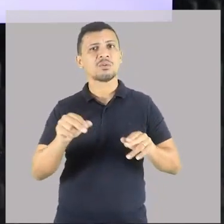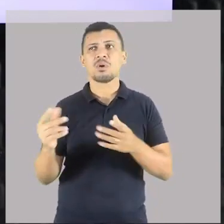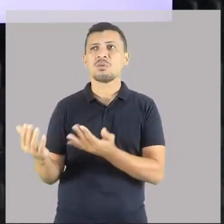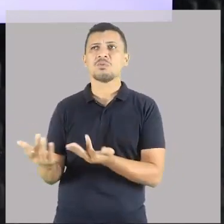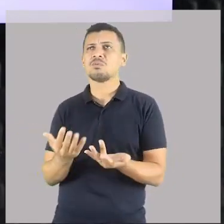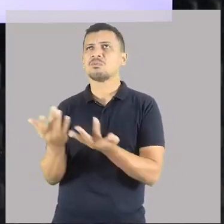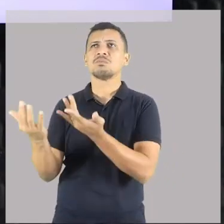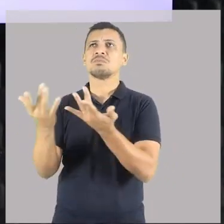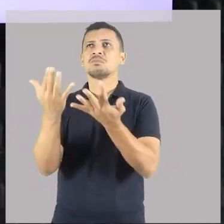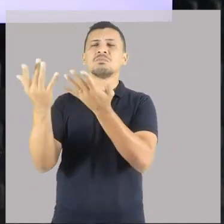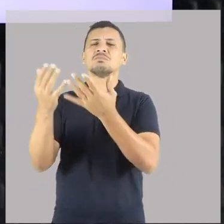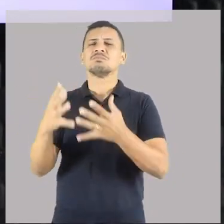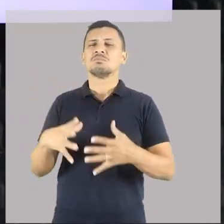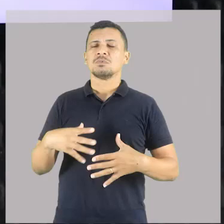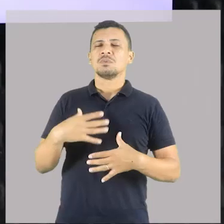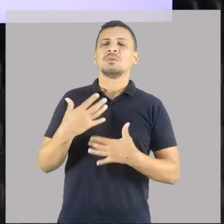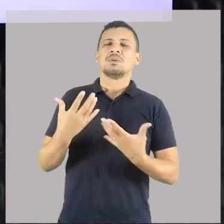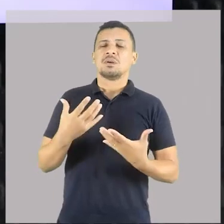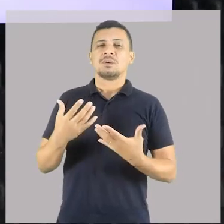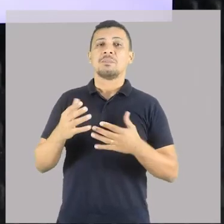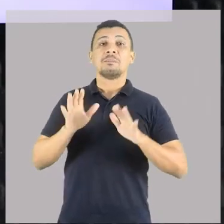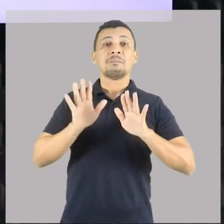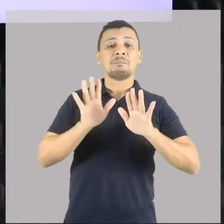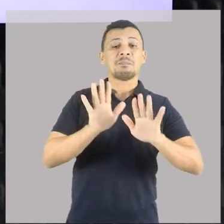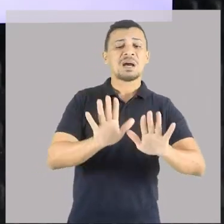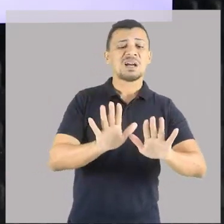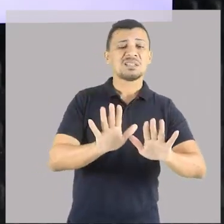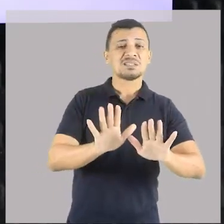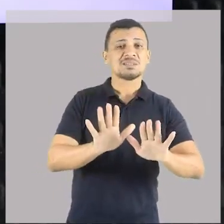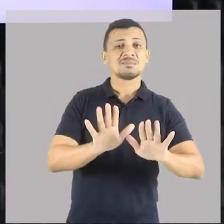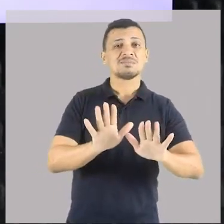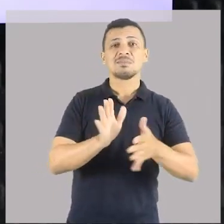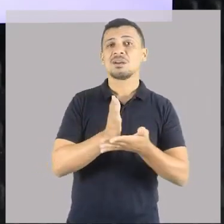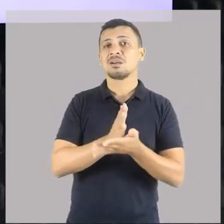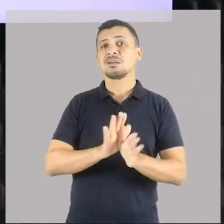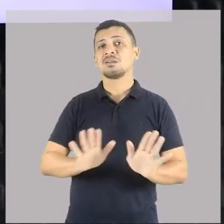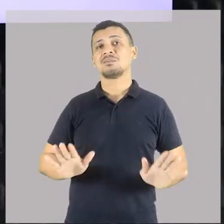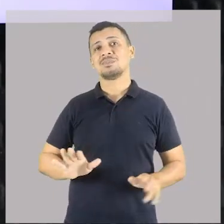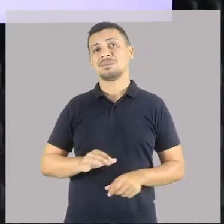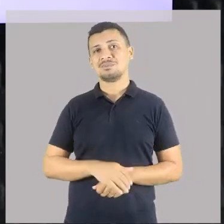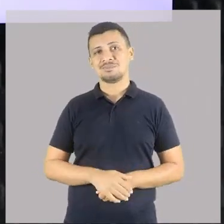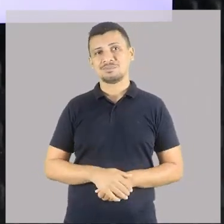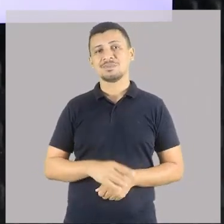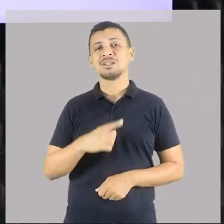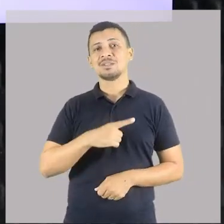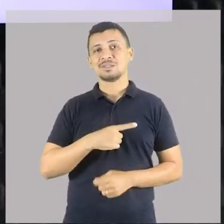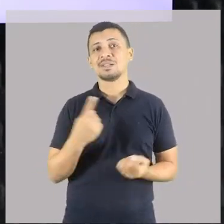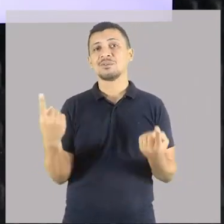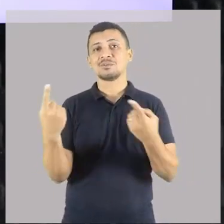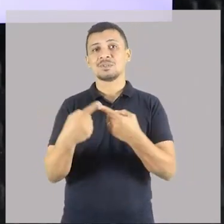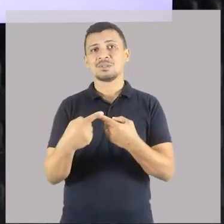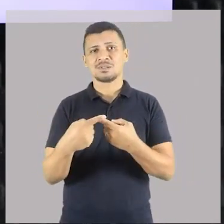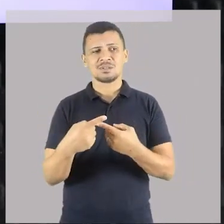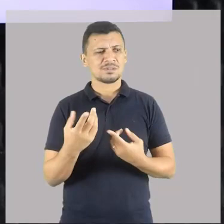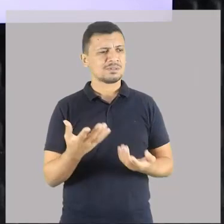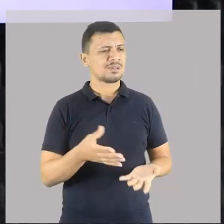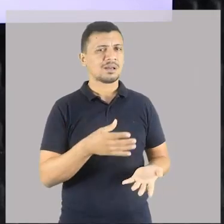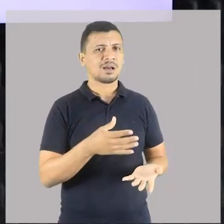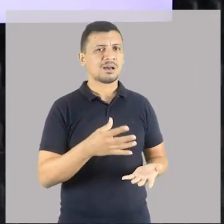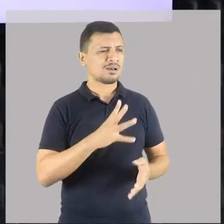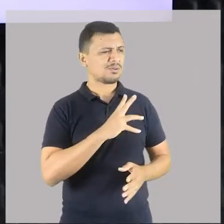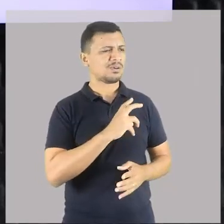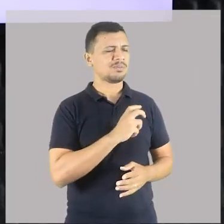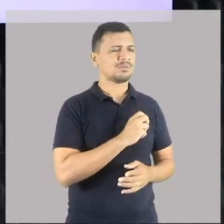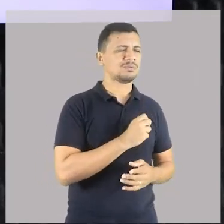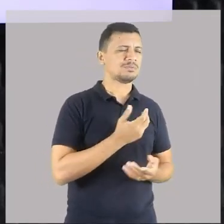passa. Ó, sufoca, mas passa. Nessa associação aí eu tenho contraste. Se ele sufoca, depois ele